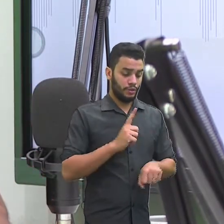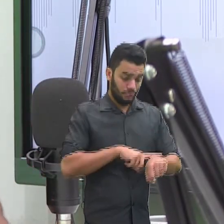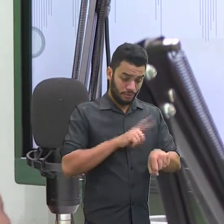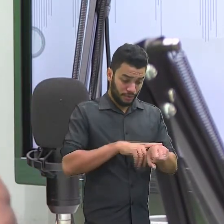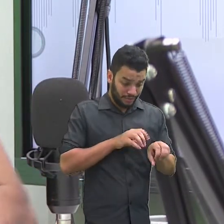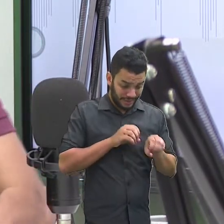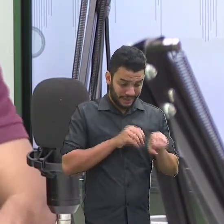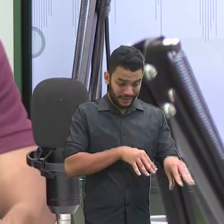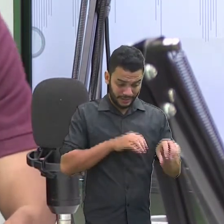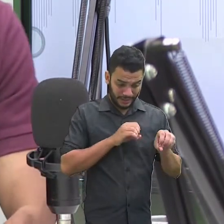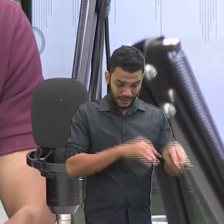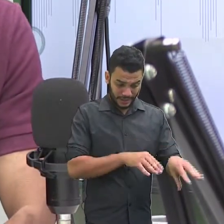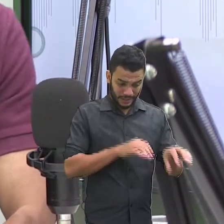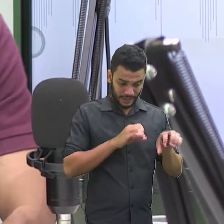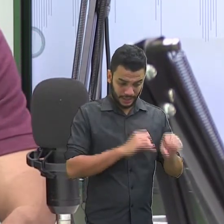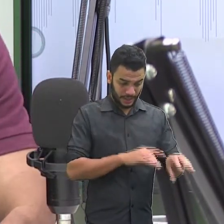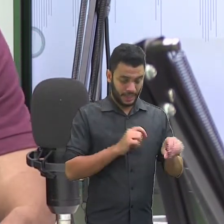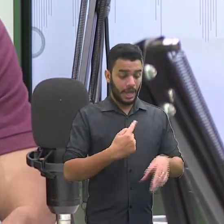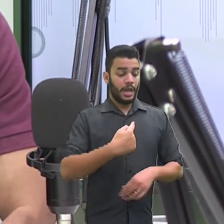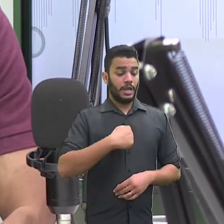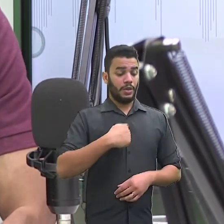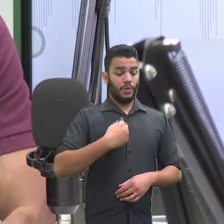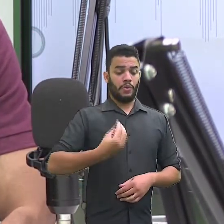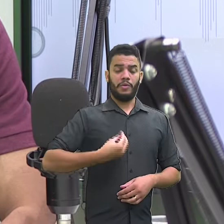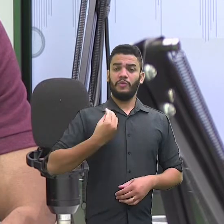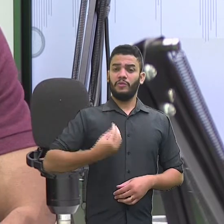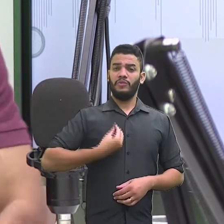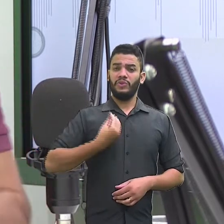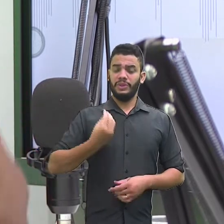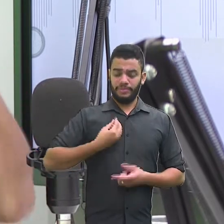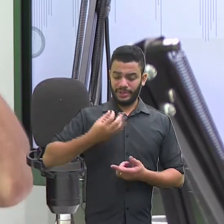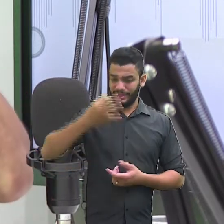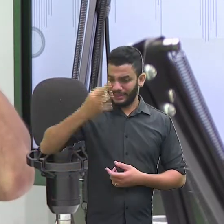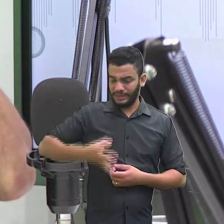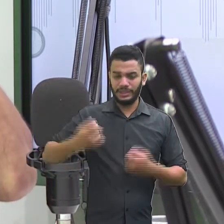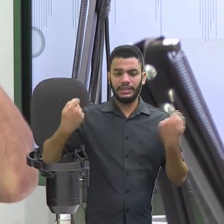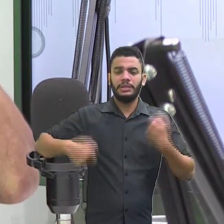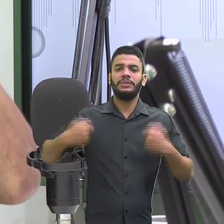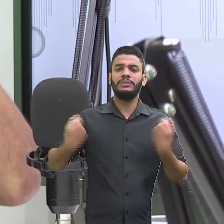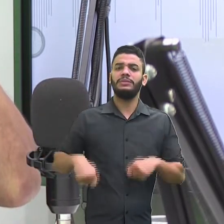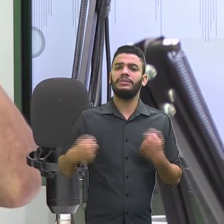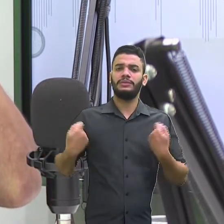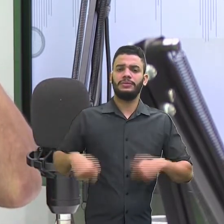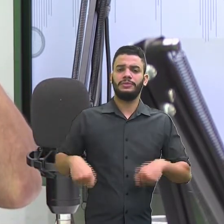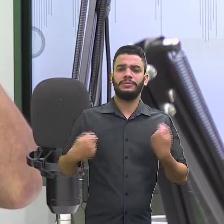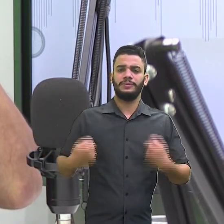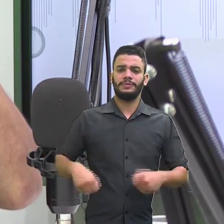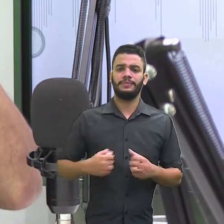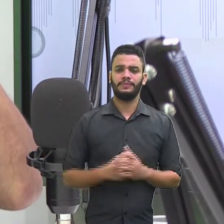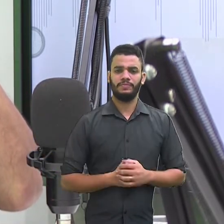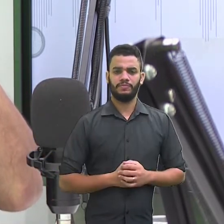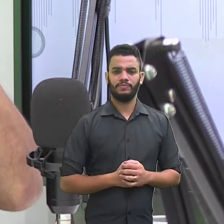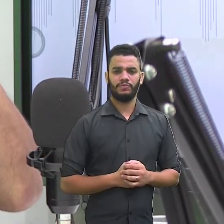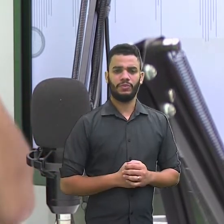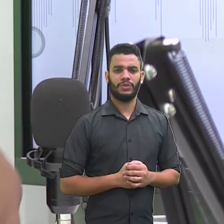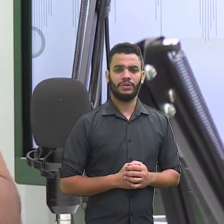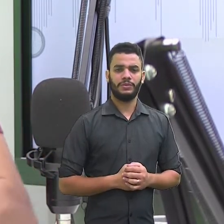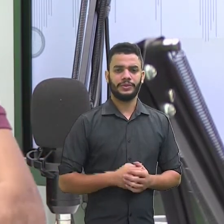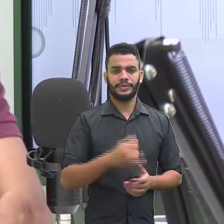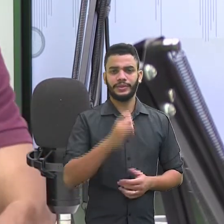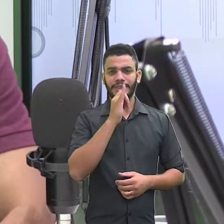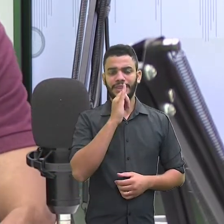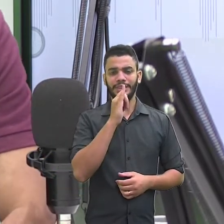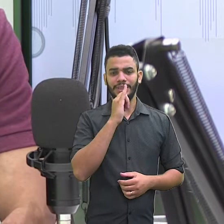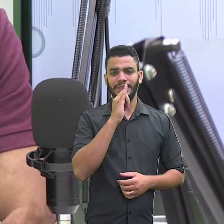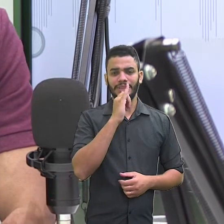dizer o seguinte, os nossos filhos podem estar com os ouvidos tapados para os nossos conselhos, mas